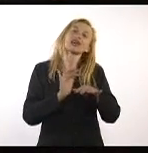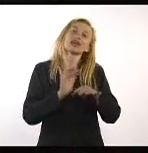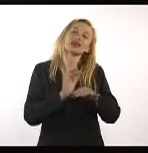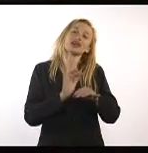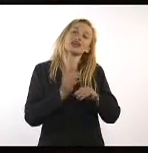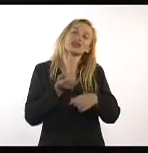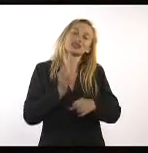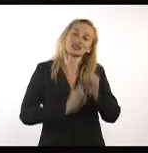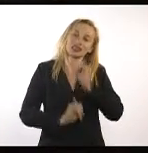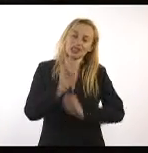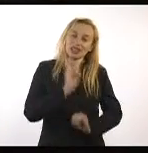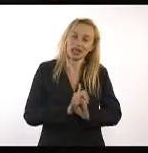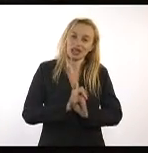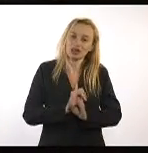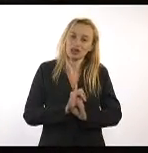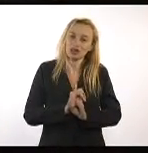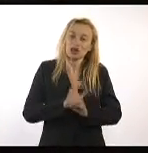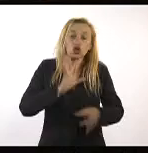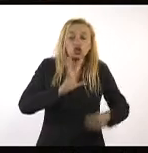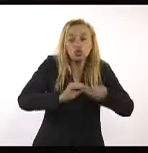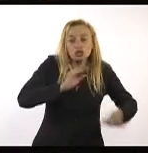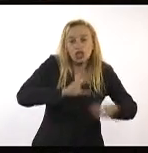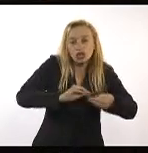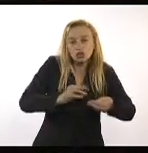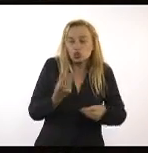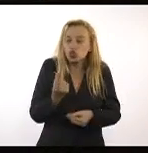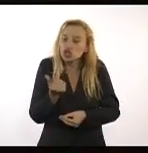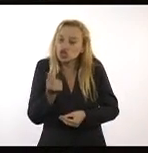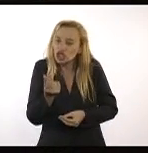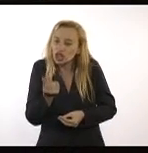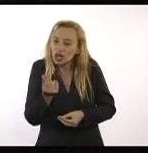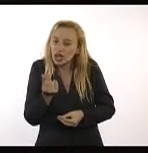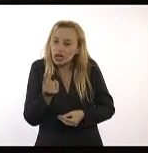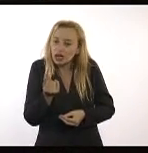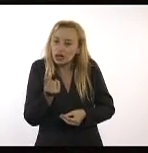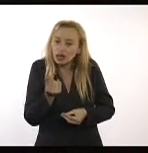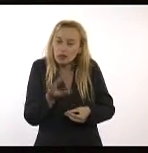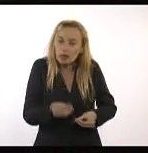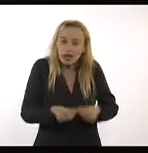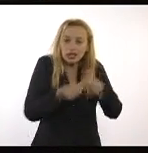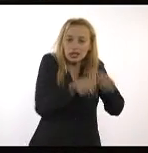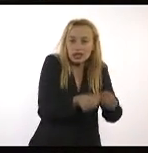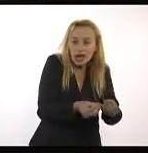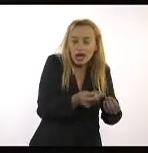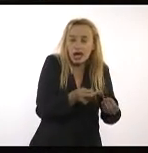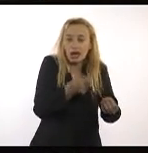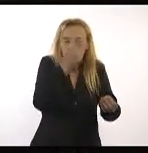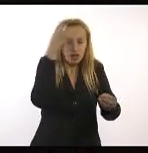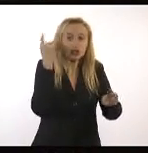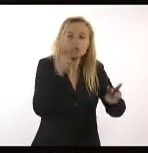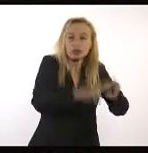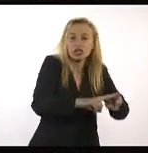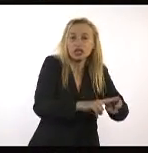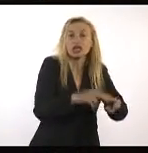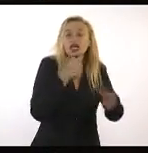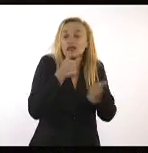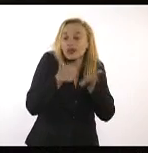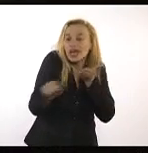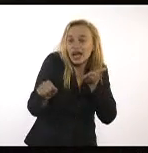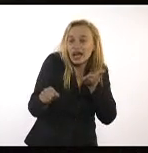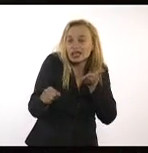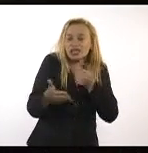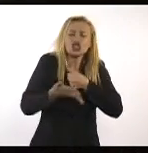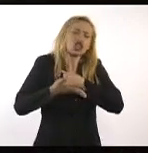presidiário e cartas foram as pessoas foram incentivadas a mandar cartas de